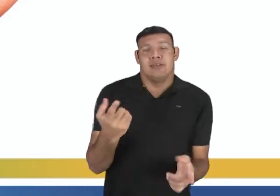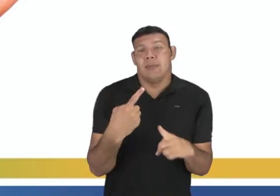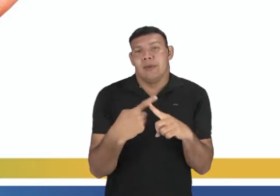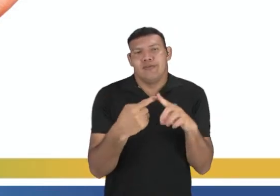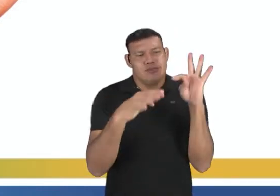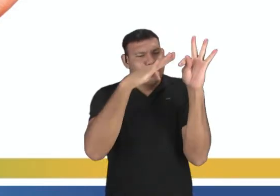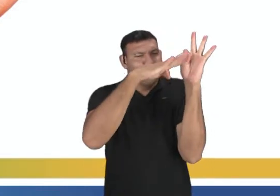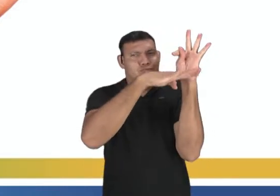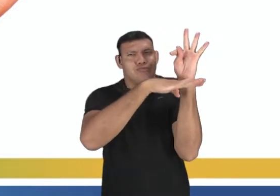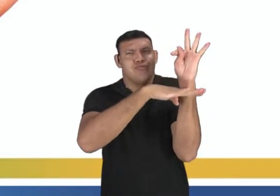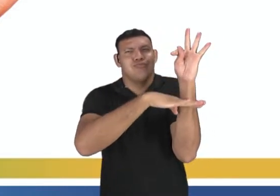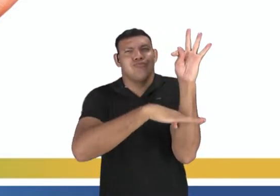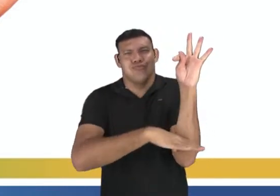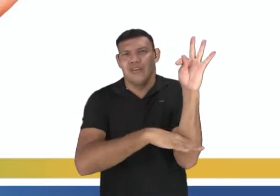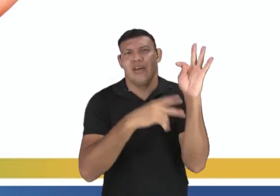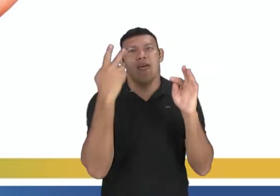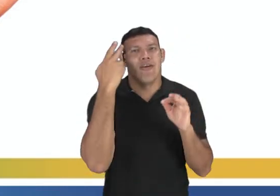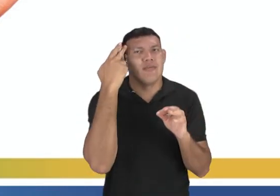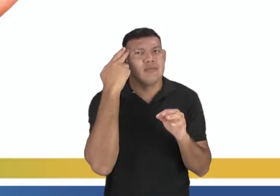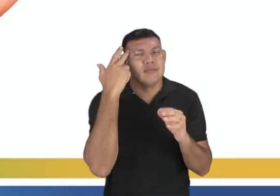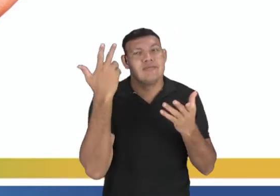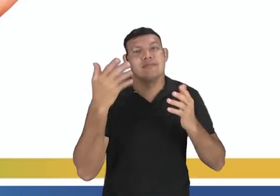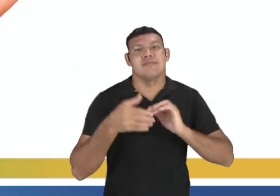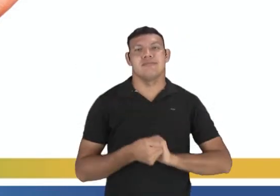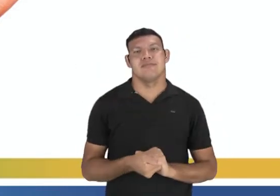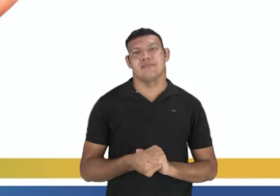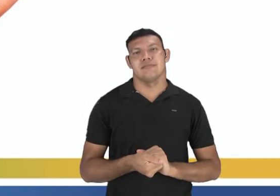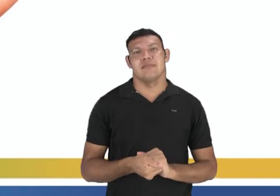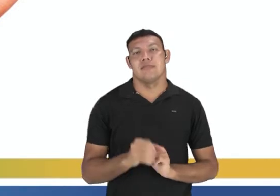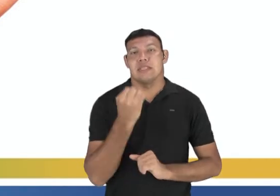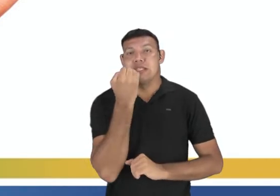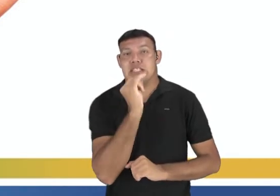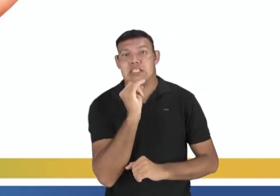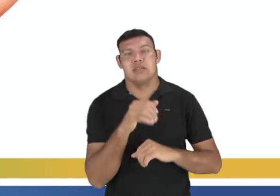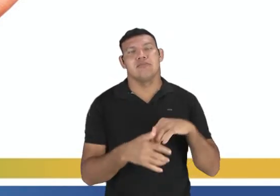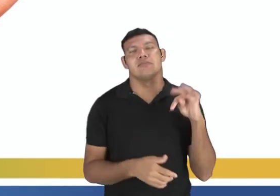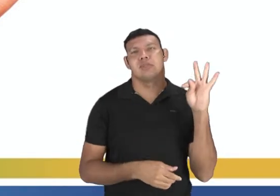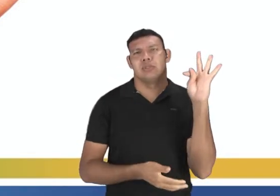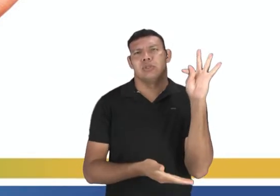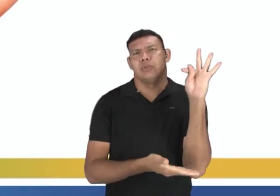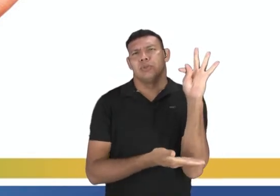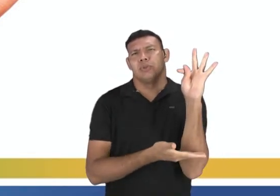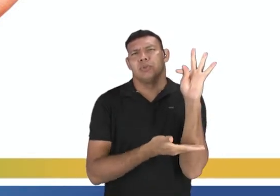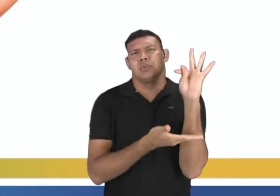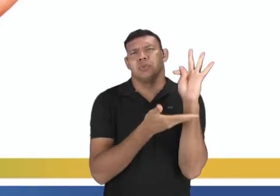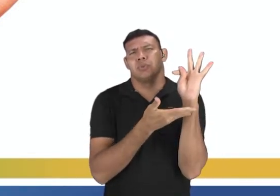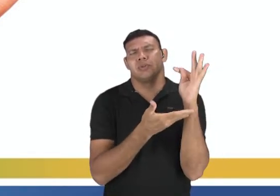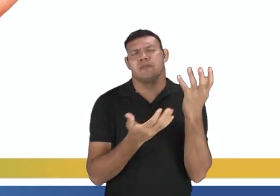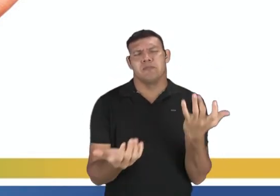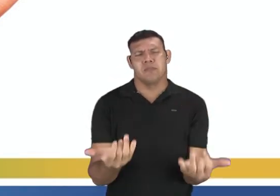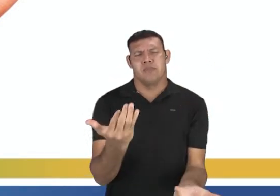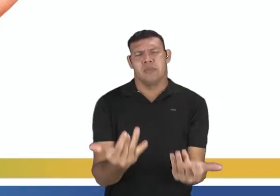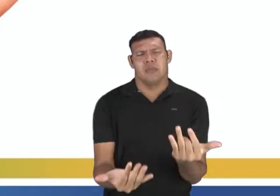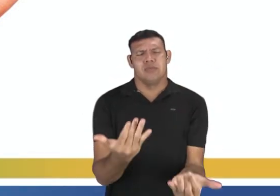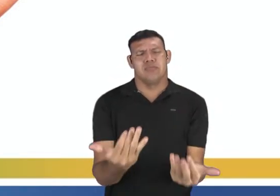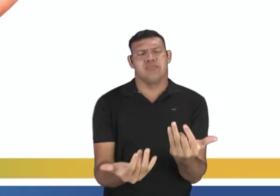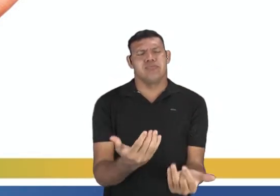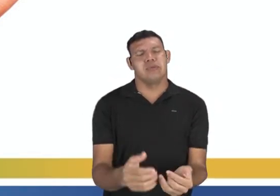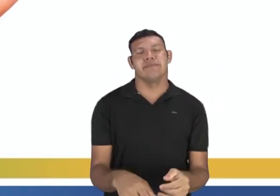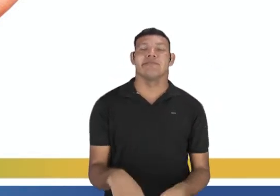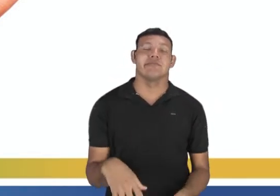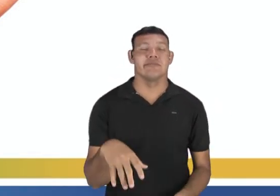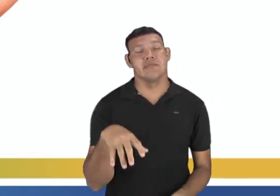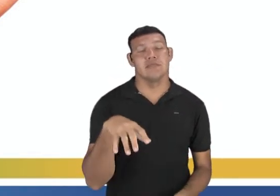temperatura comum, da temperatura ambiente. Se eu coloco a minha mão numa água muito quente, ela vai